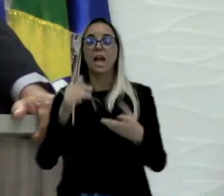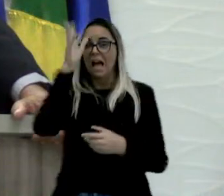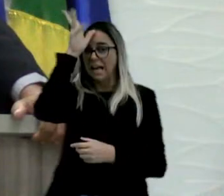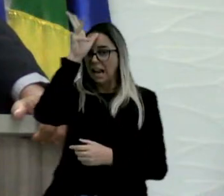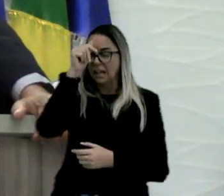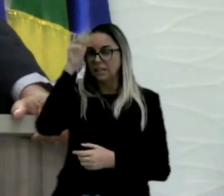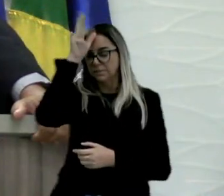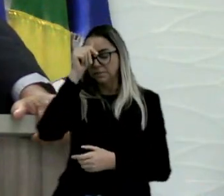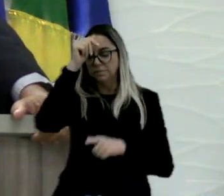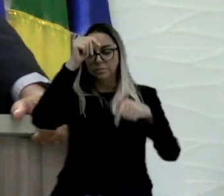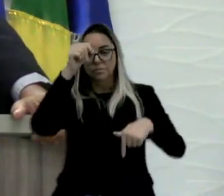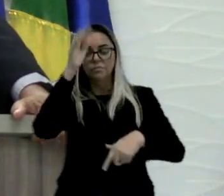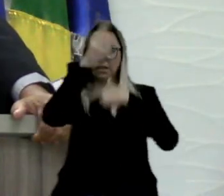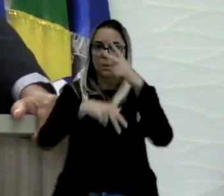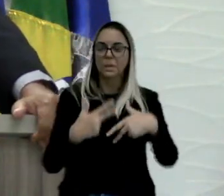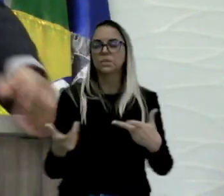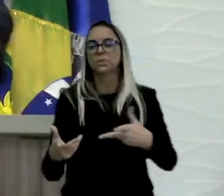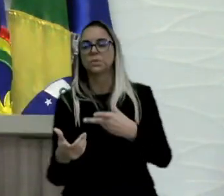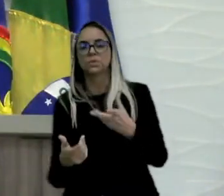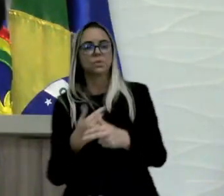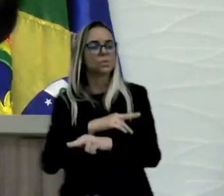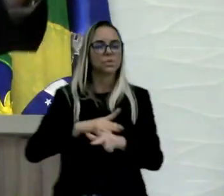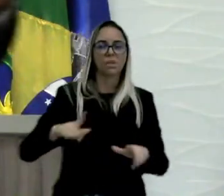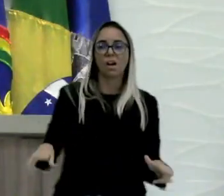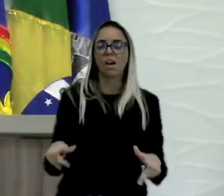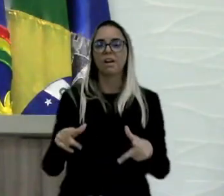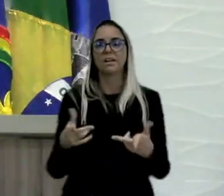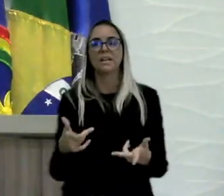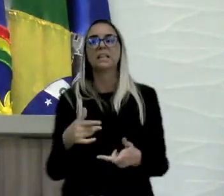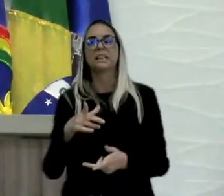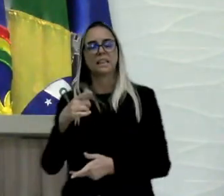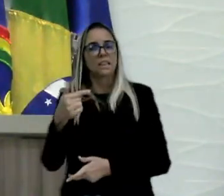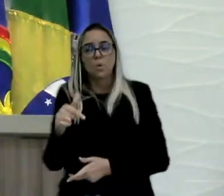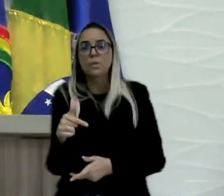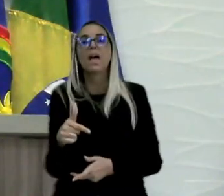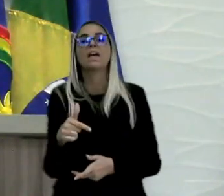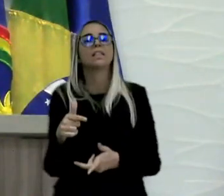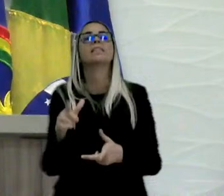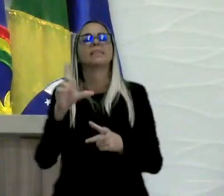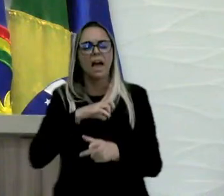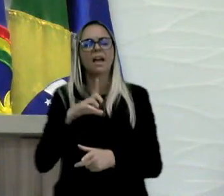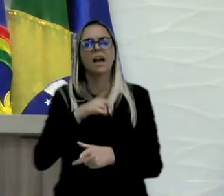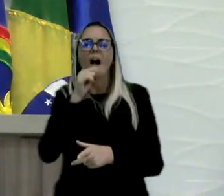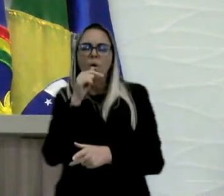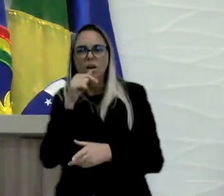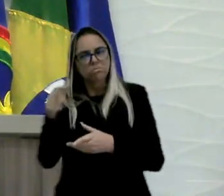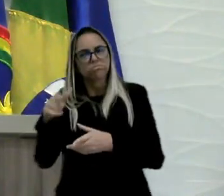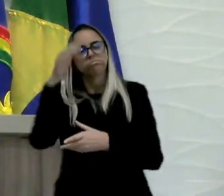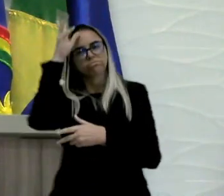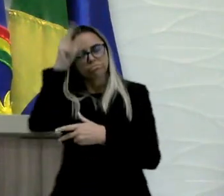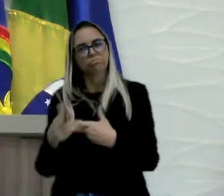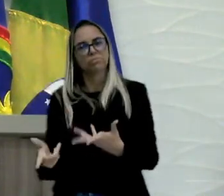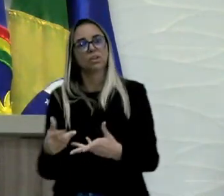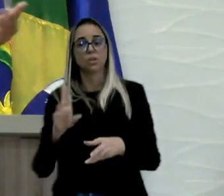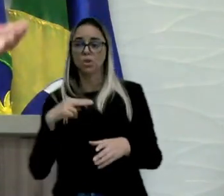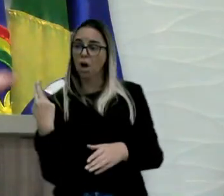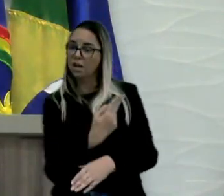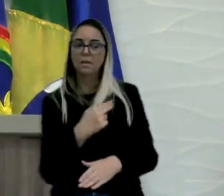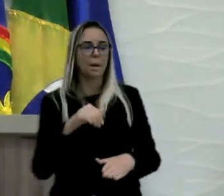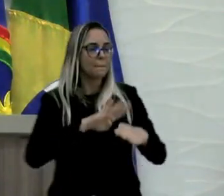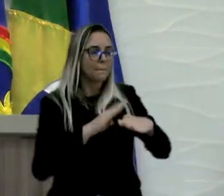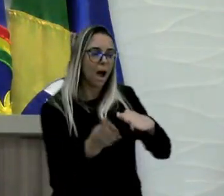nosso município boi porco vaca leiteira Estão se falando de água não falta um pingo e no nosso no nosso bairro no